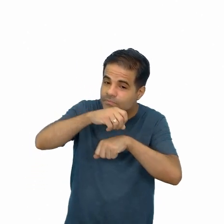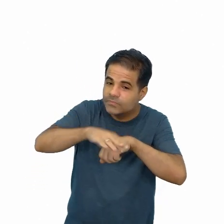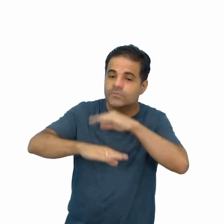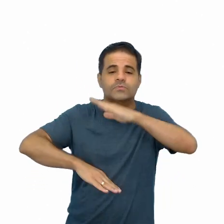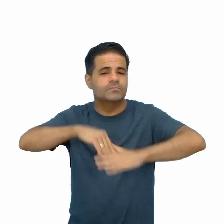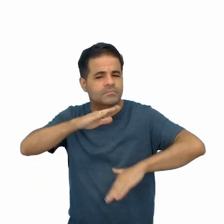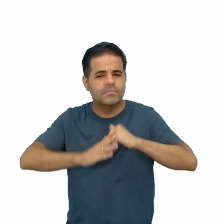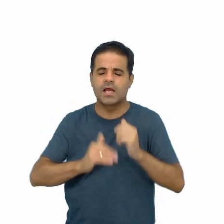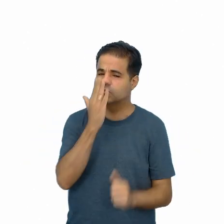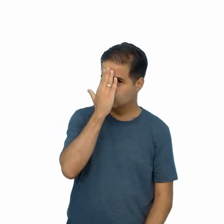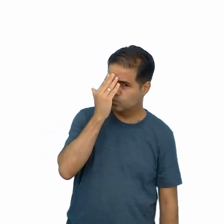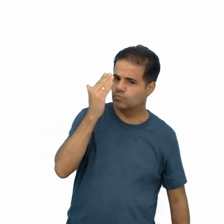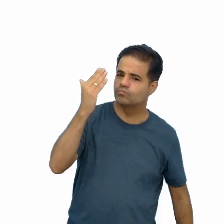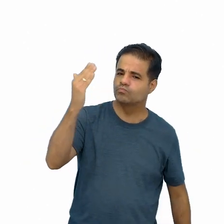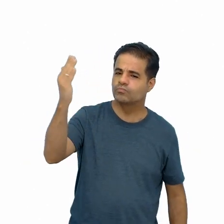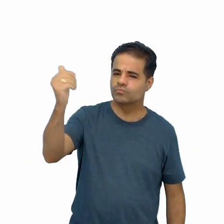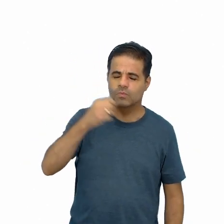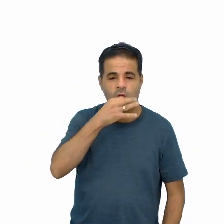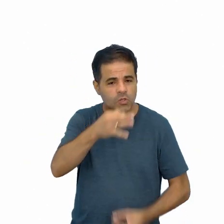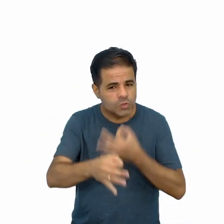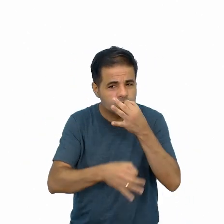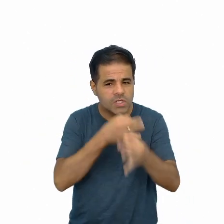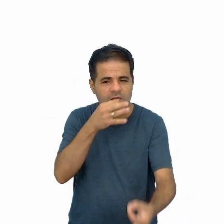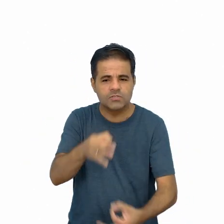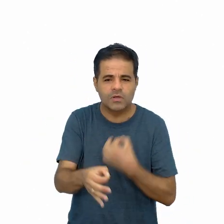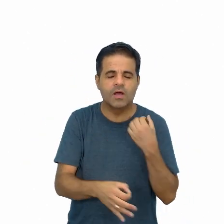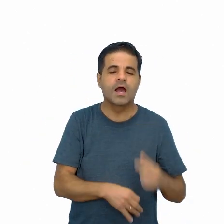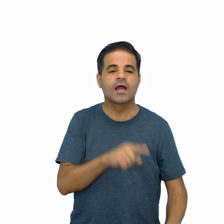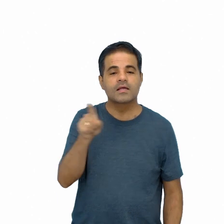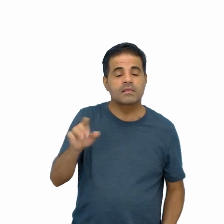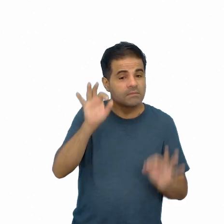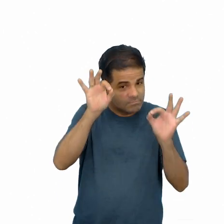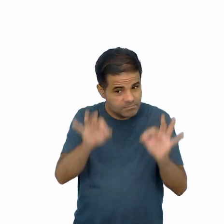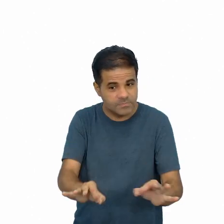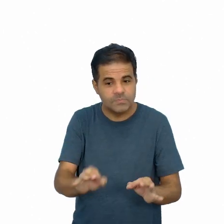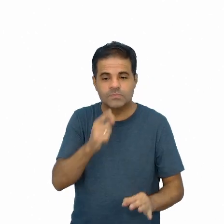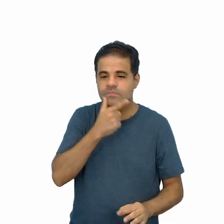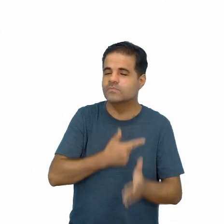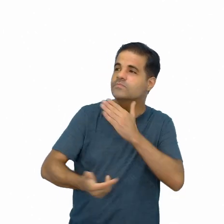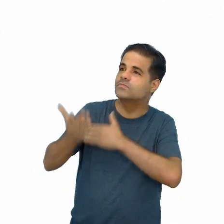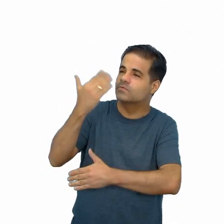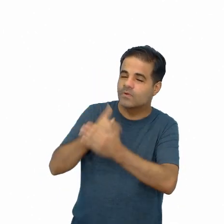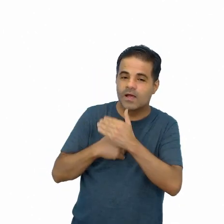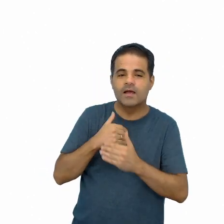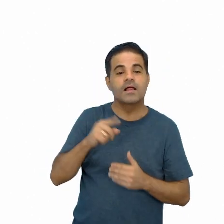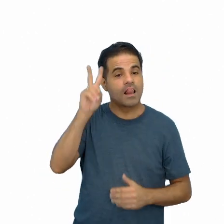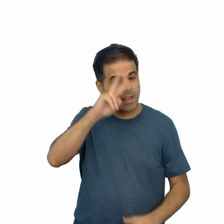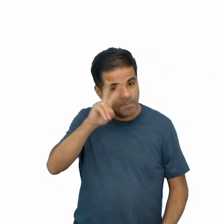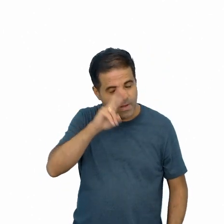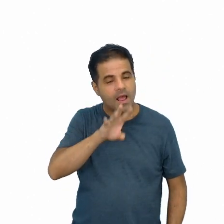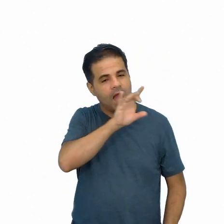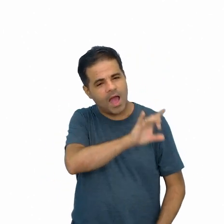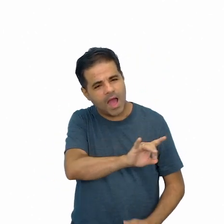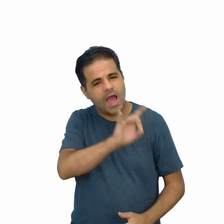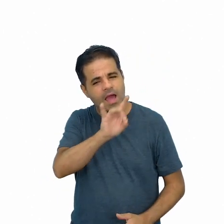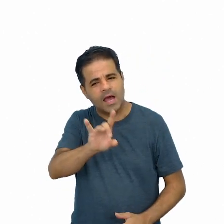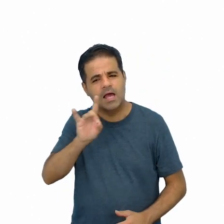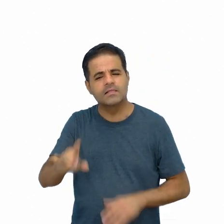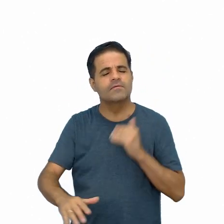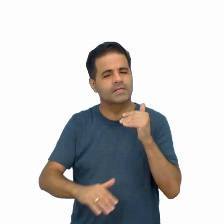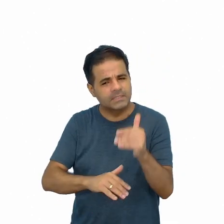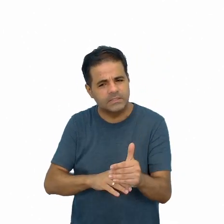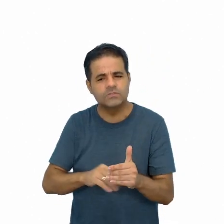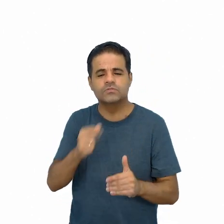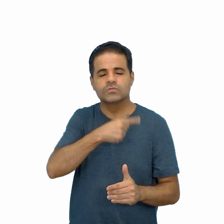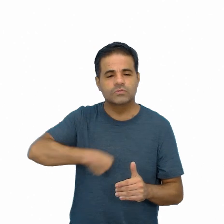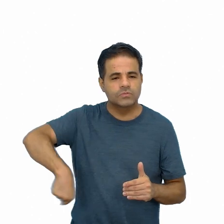de sucesso, sugestões, né, que deu certo em algum momento, e lembrando que cada vez que a